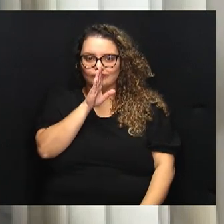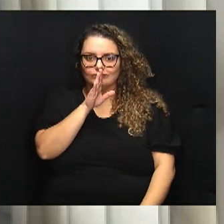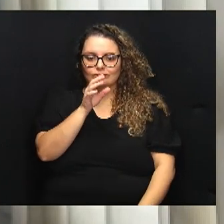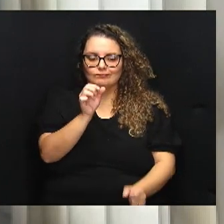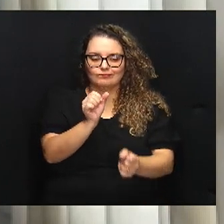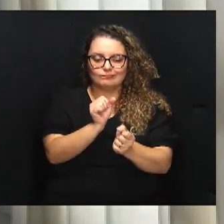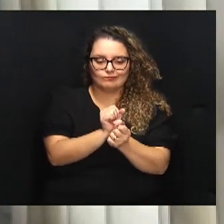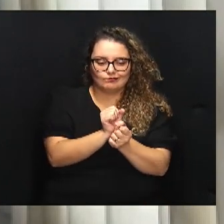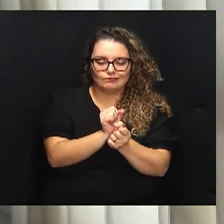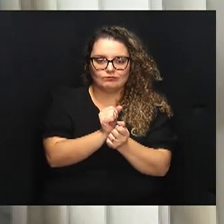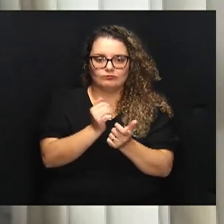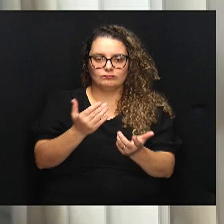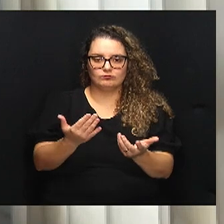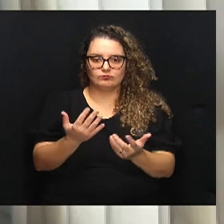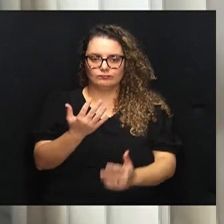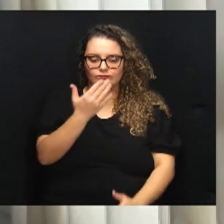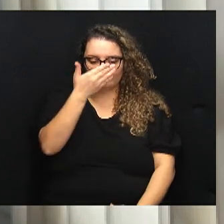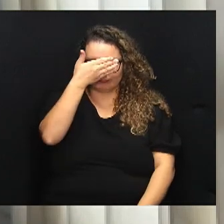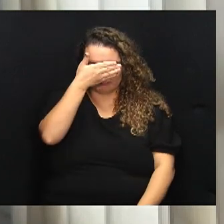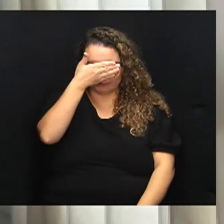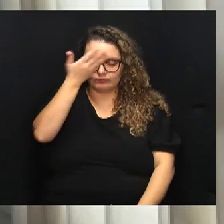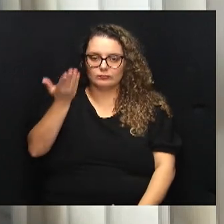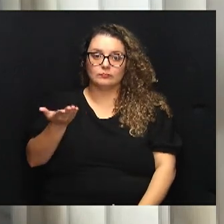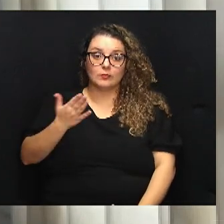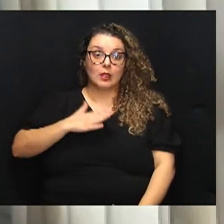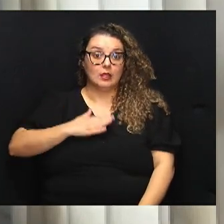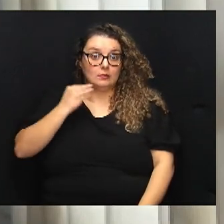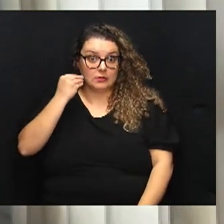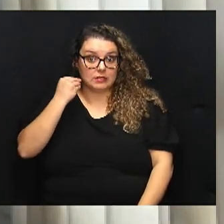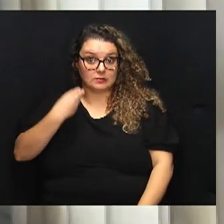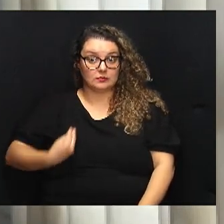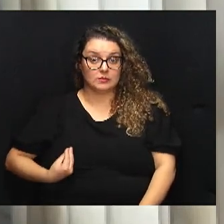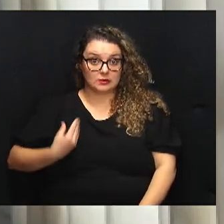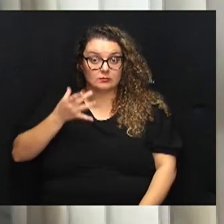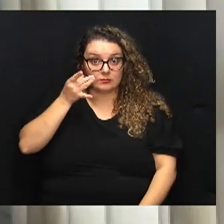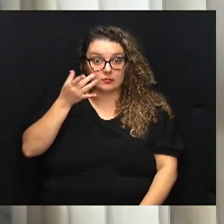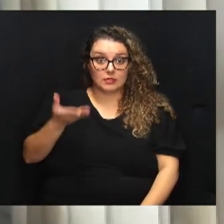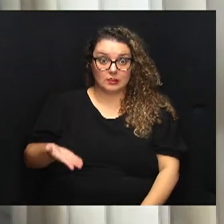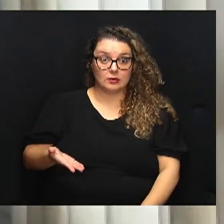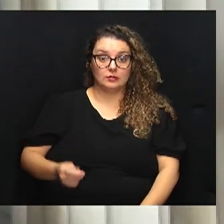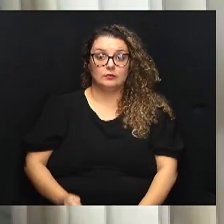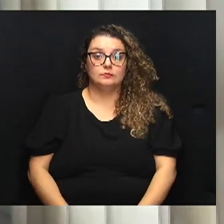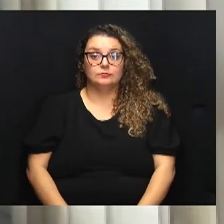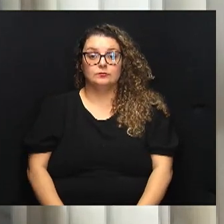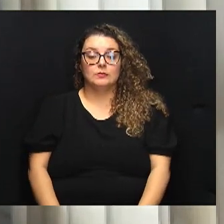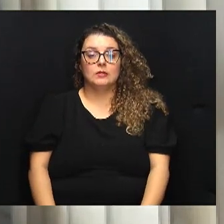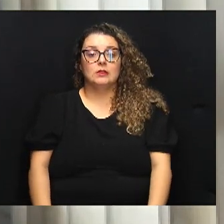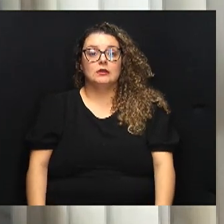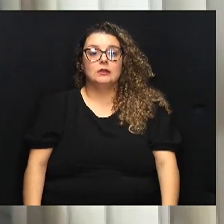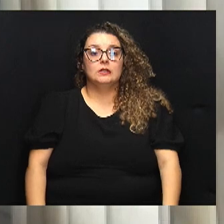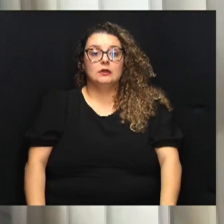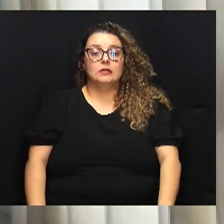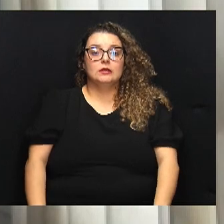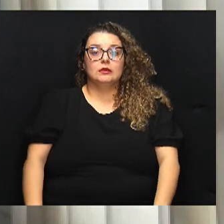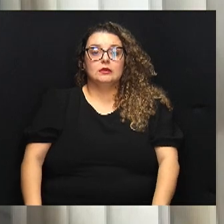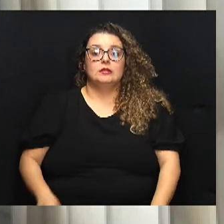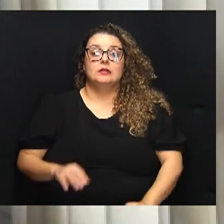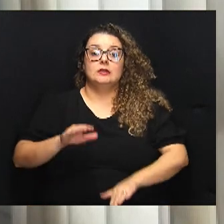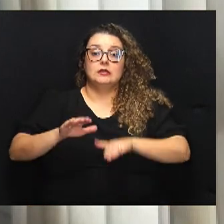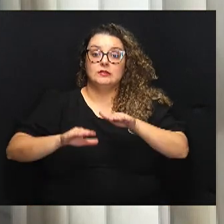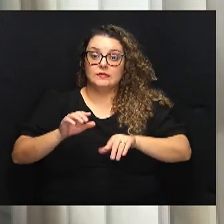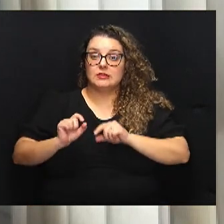Colocando a minha experiência, né, pessoal nisso, muitas vezes, quem sofre o